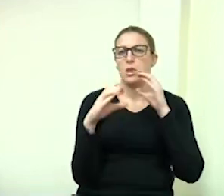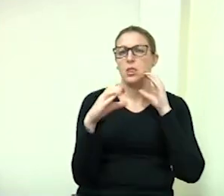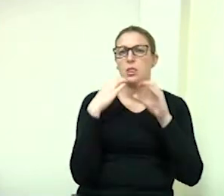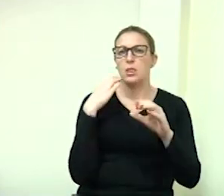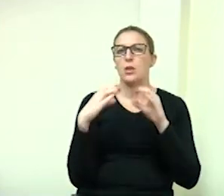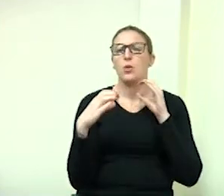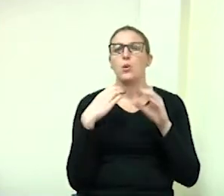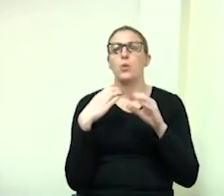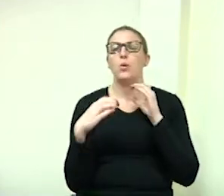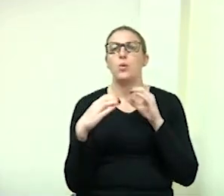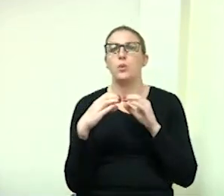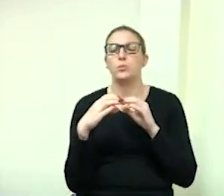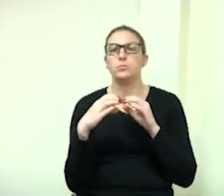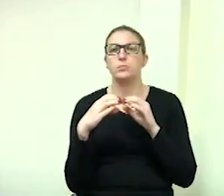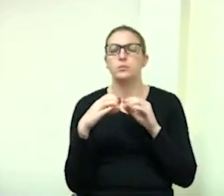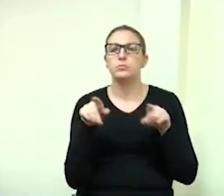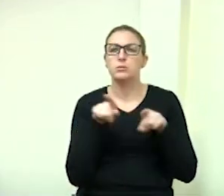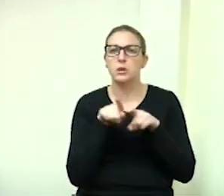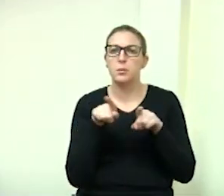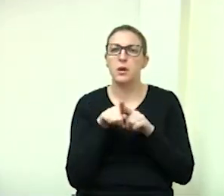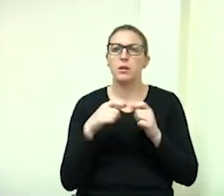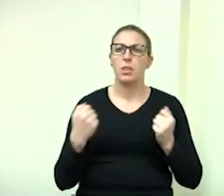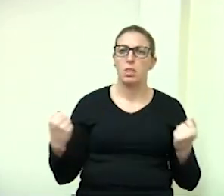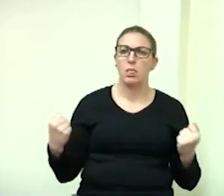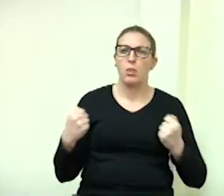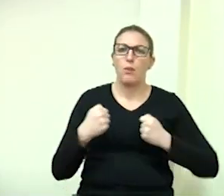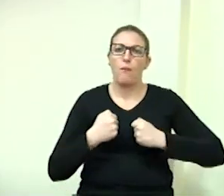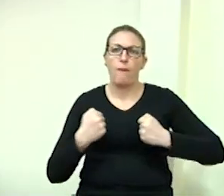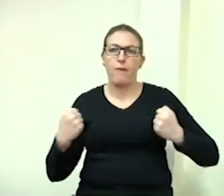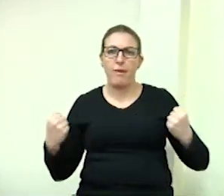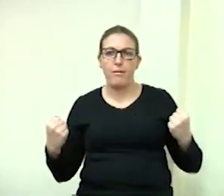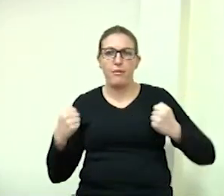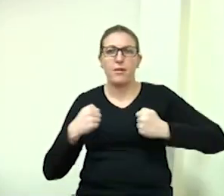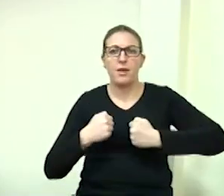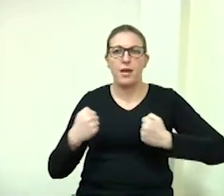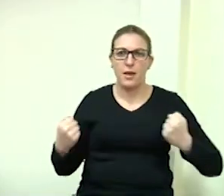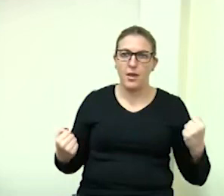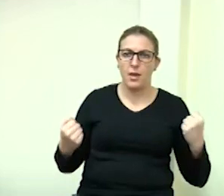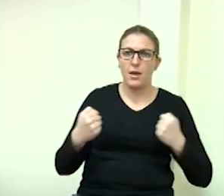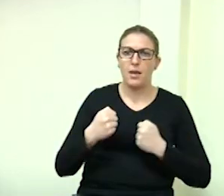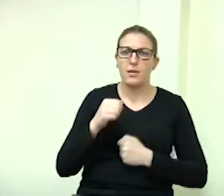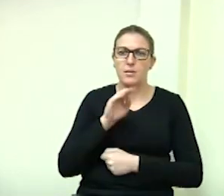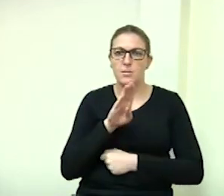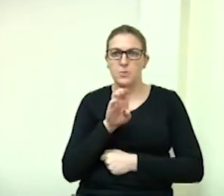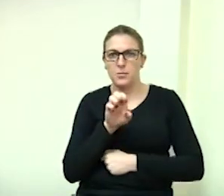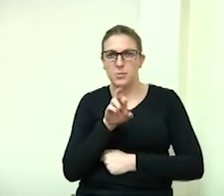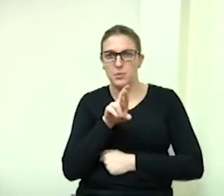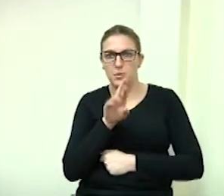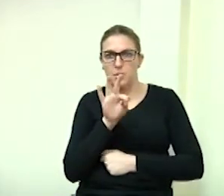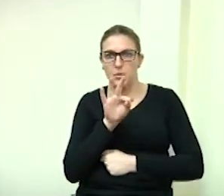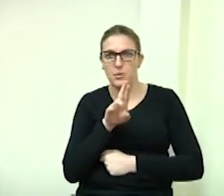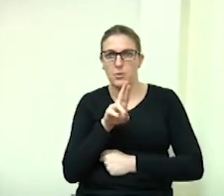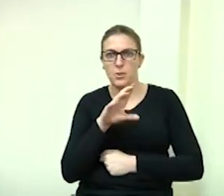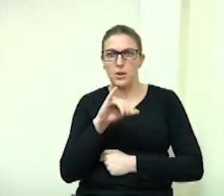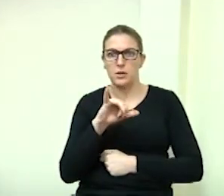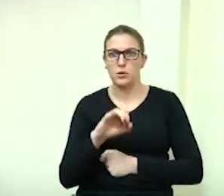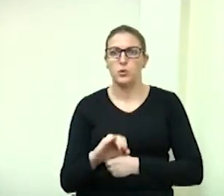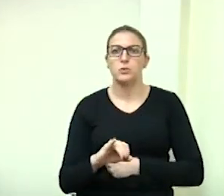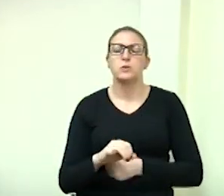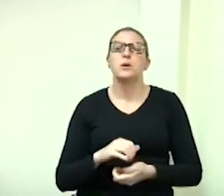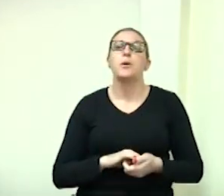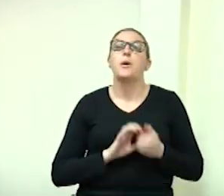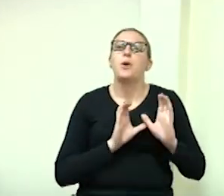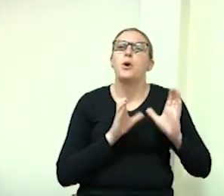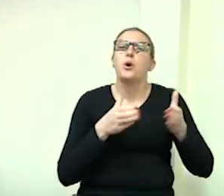Bertucci de tocar a gaita então o grupo Cordiona tinha aqui em Erechim